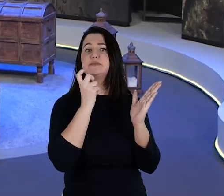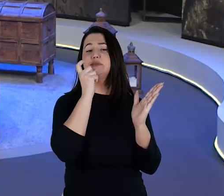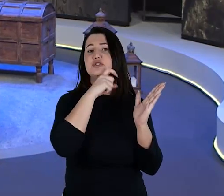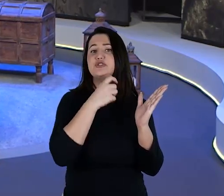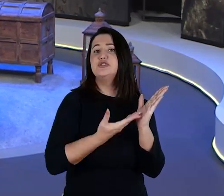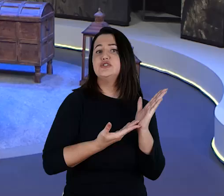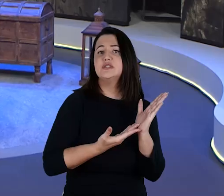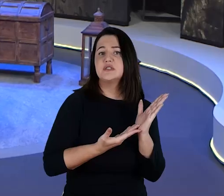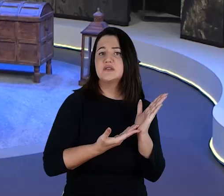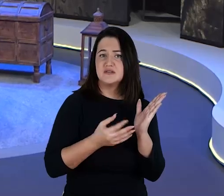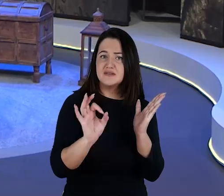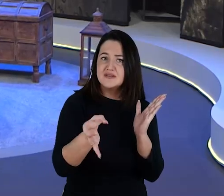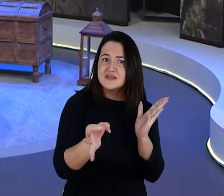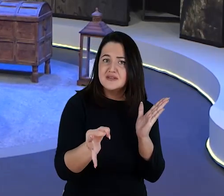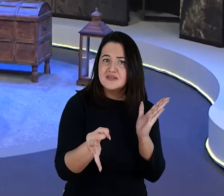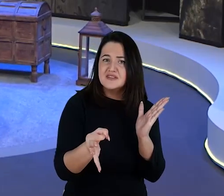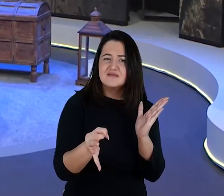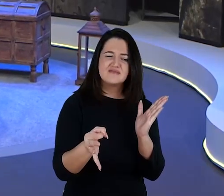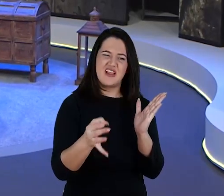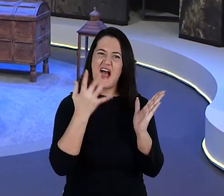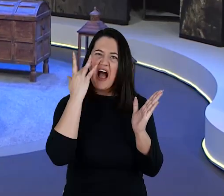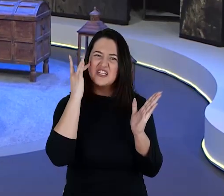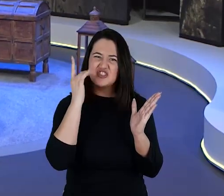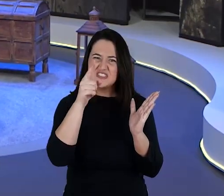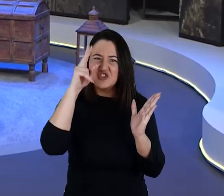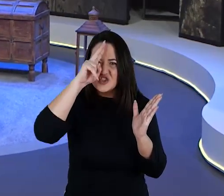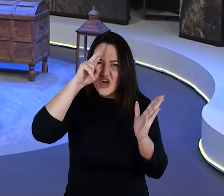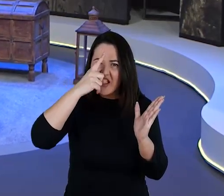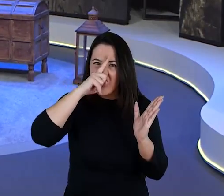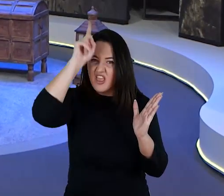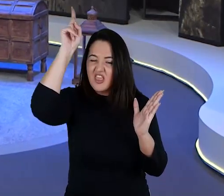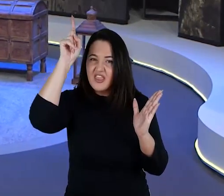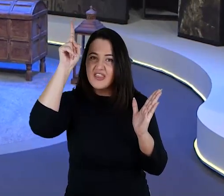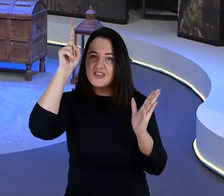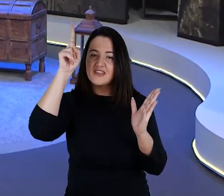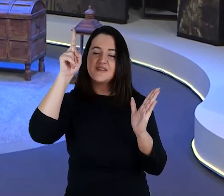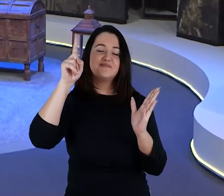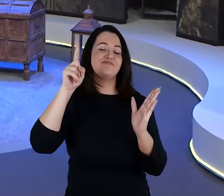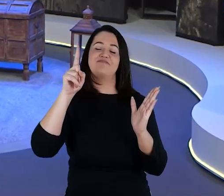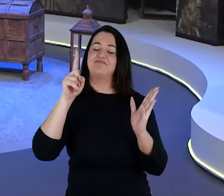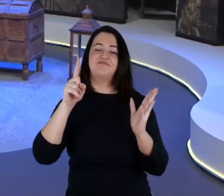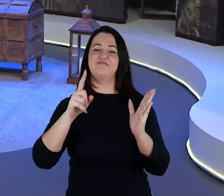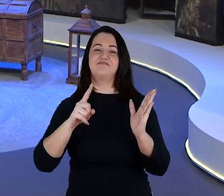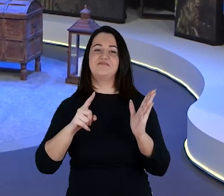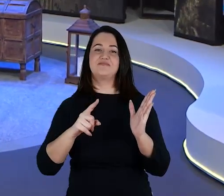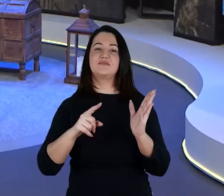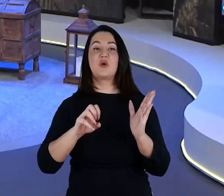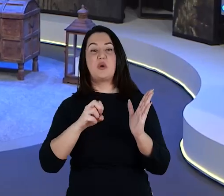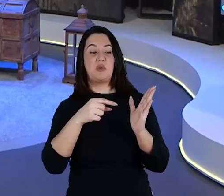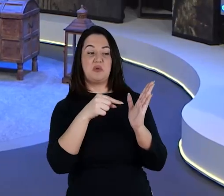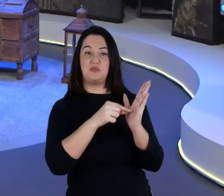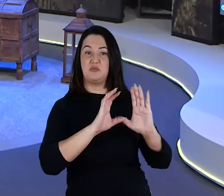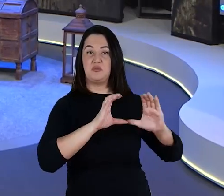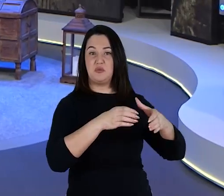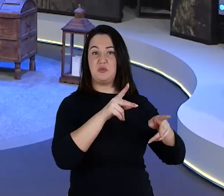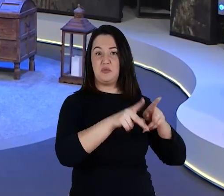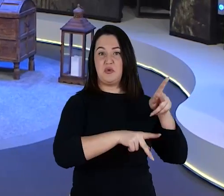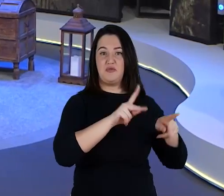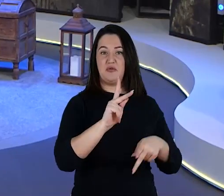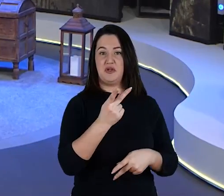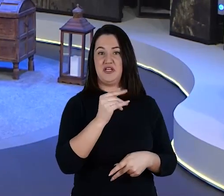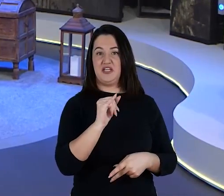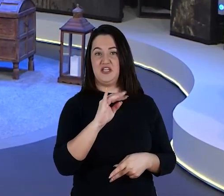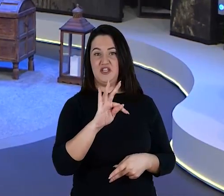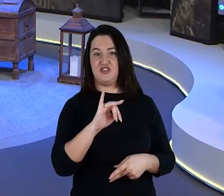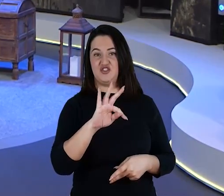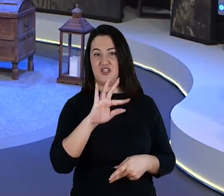tantas referências a um reino que supostamente nunca tinha existido. E então, seriam os hititas algo